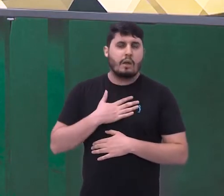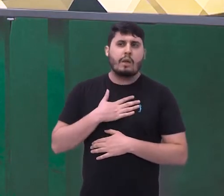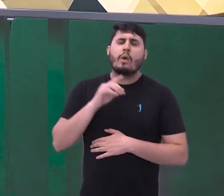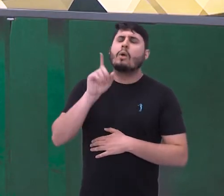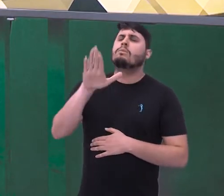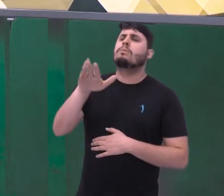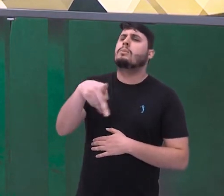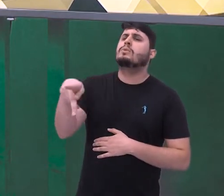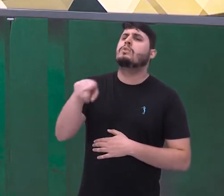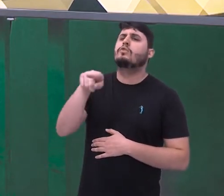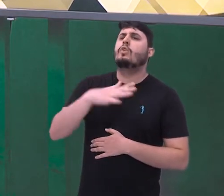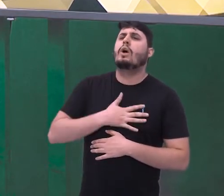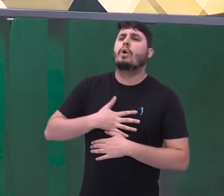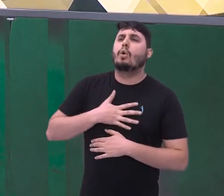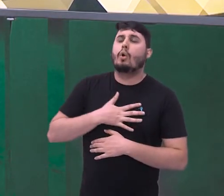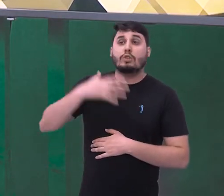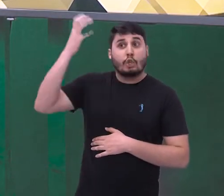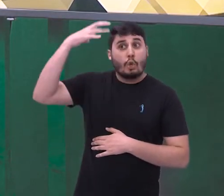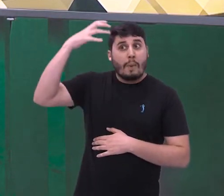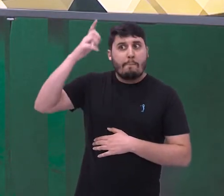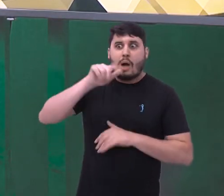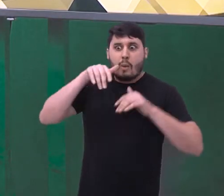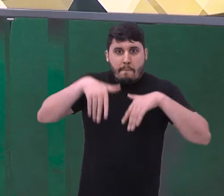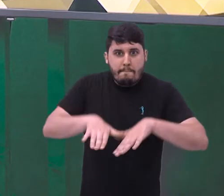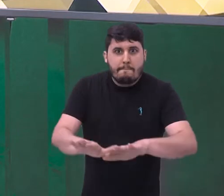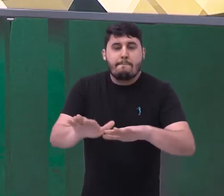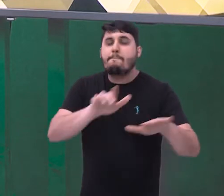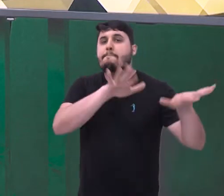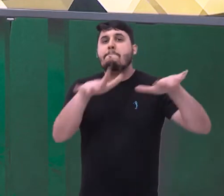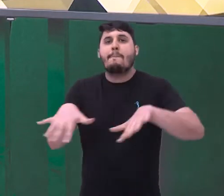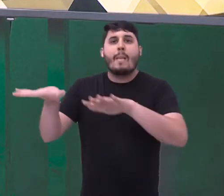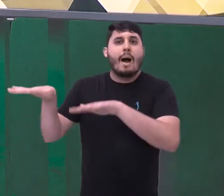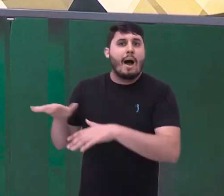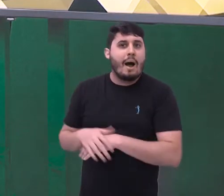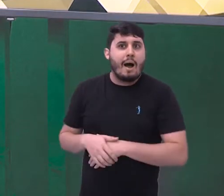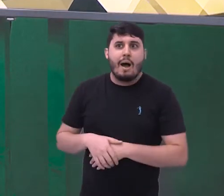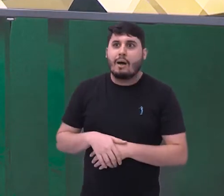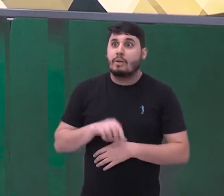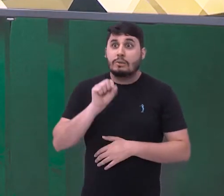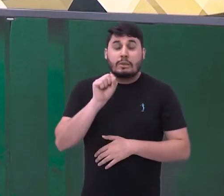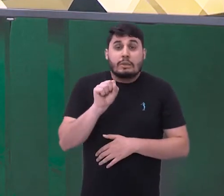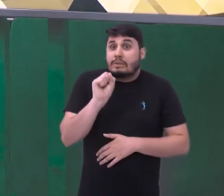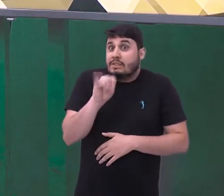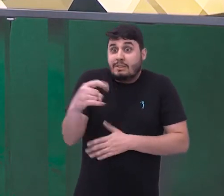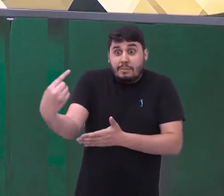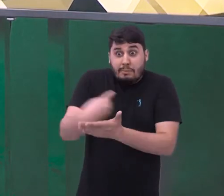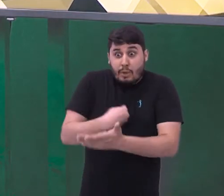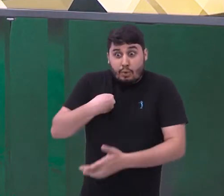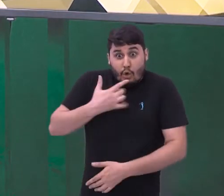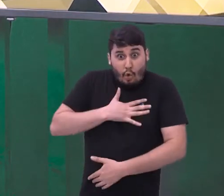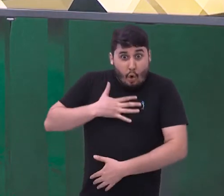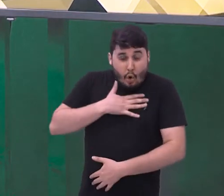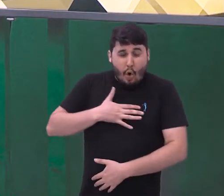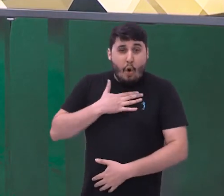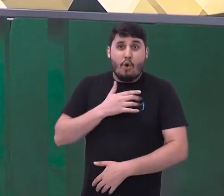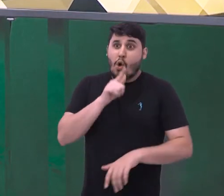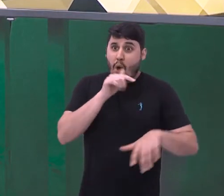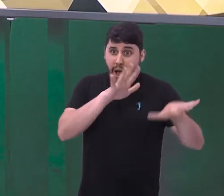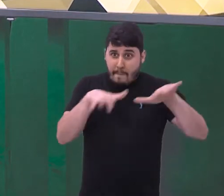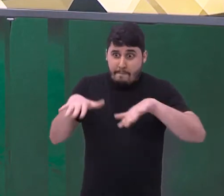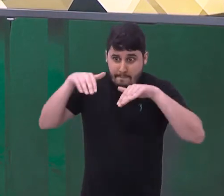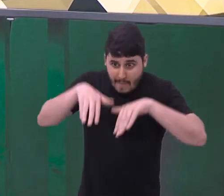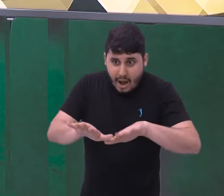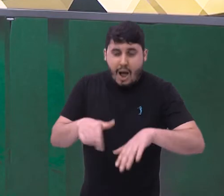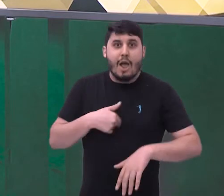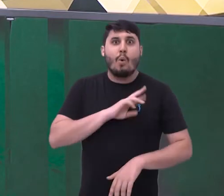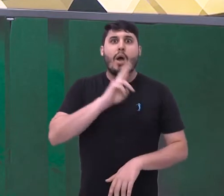só, Consuelo, você gosta de tomar banho de mar? Uau! Quando você me pergunta se eu gosto de tomar banho de mar,